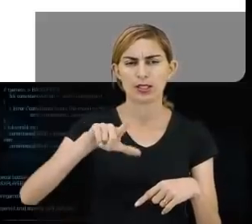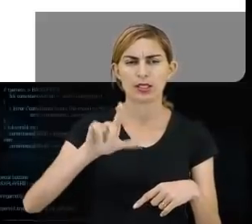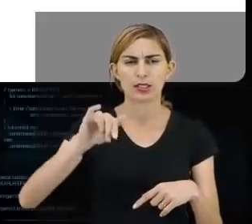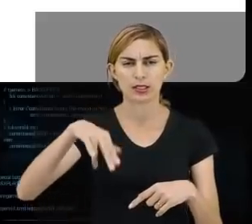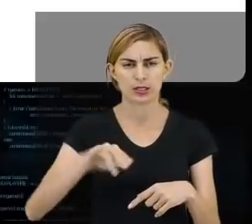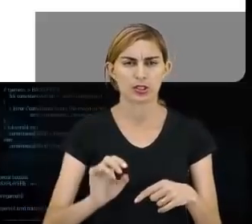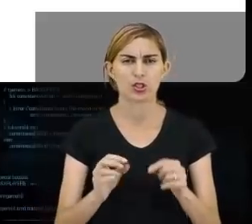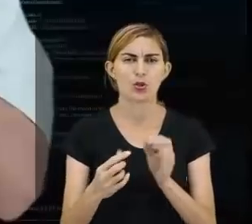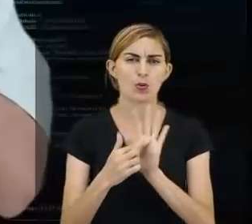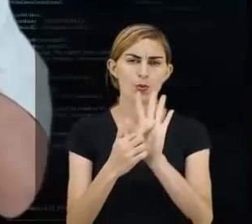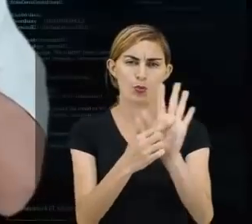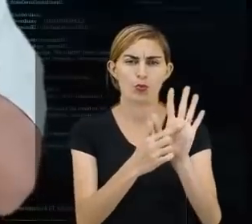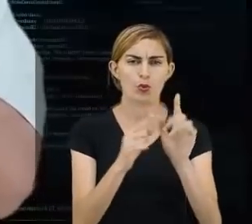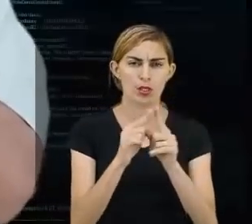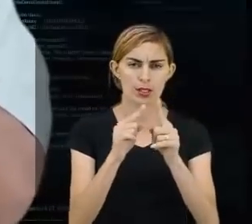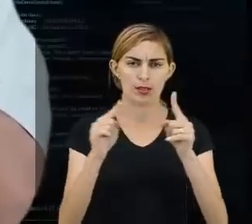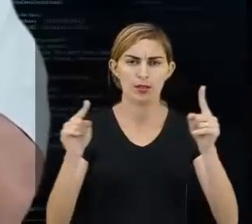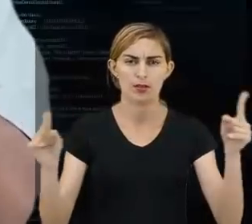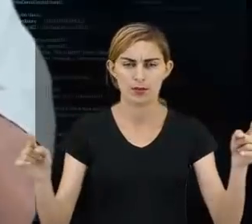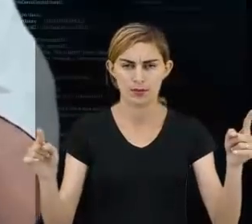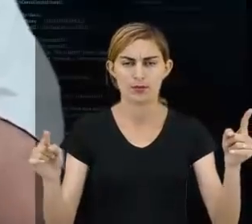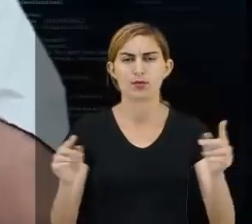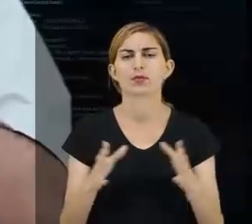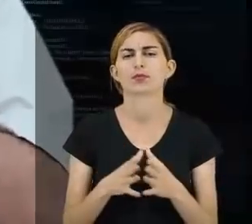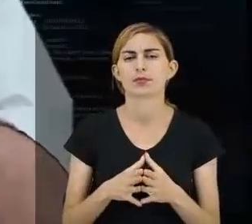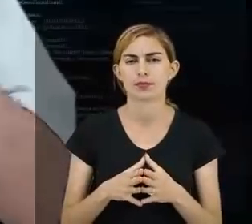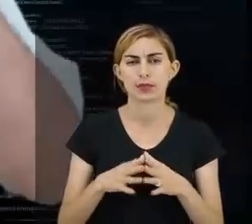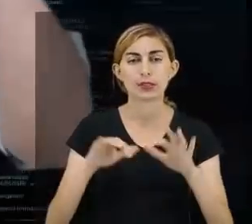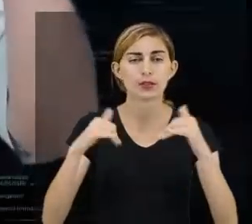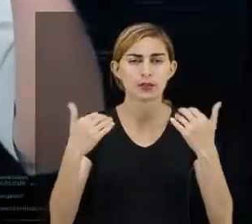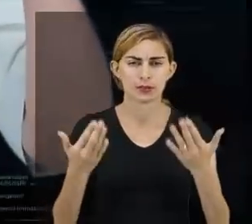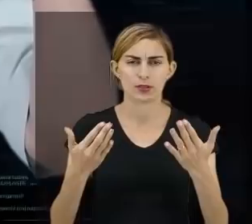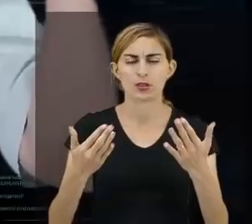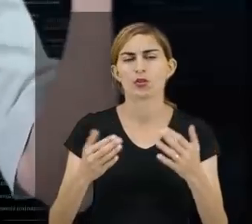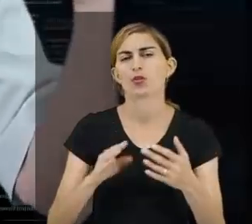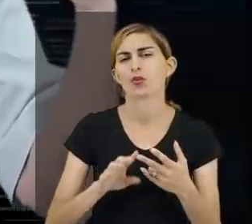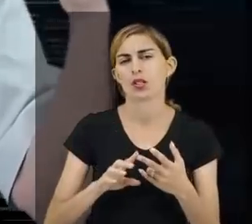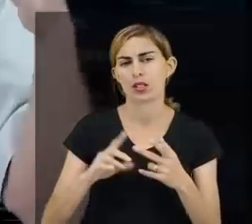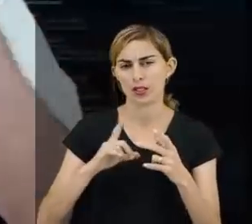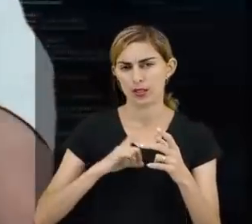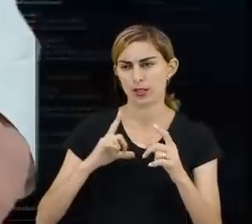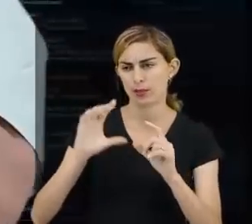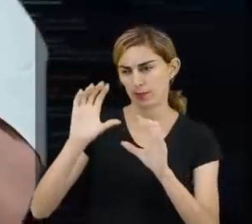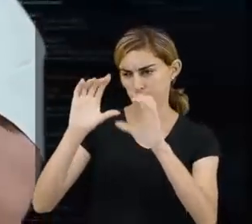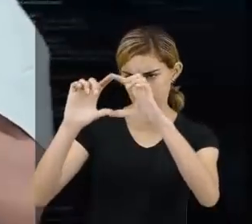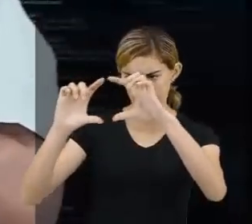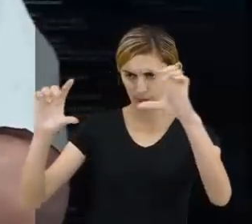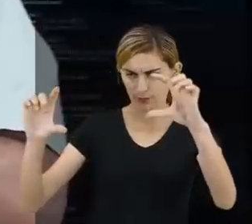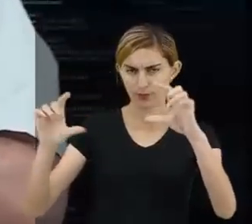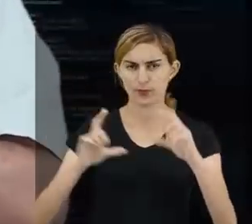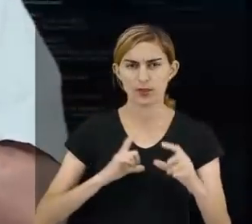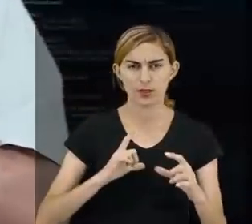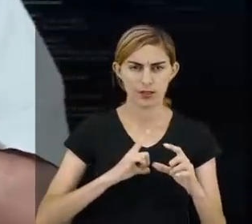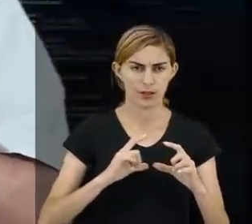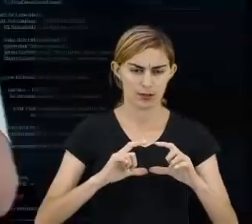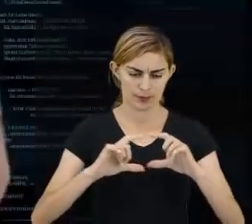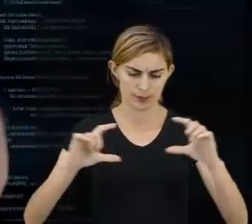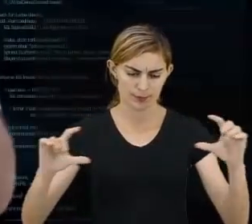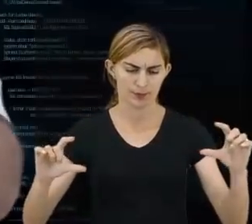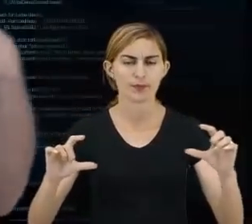como um elemento, uma tag inline. Então, uma tag de bloco ela tem propriedades, uma tag inline ela tem